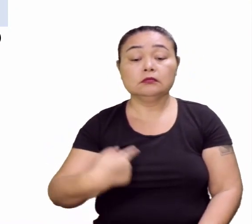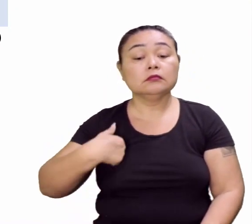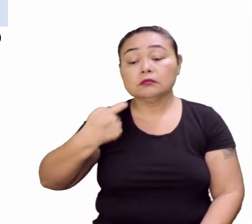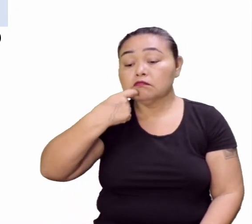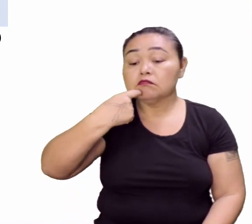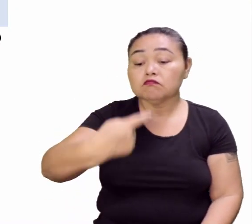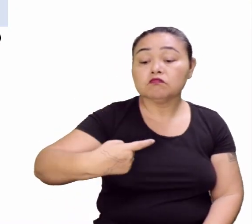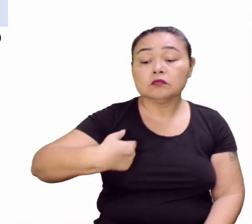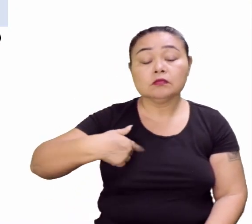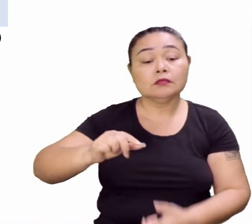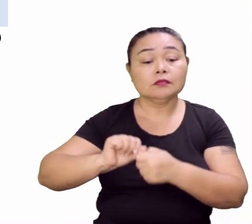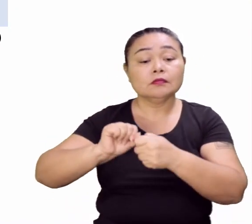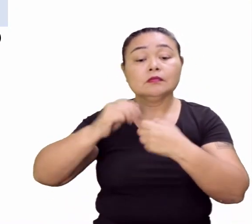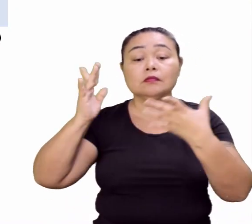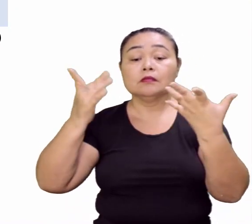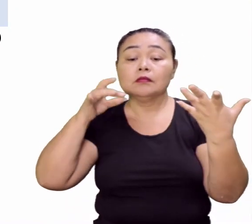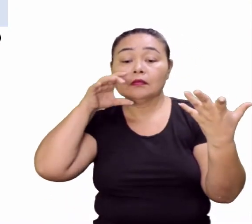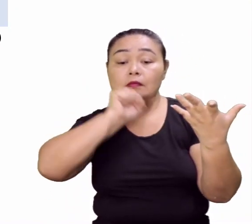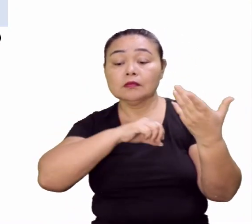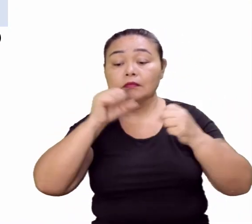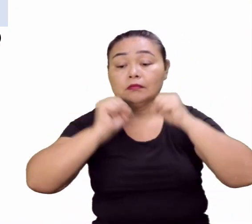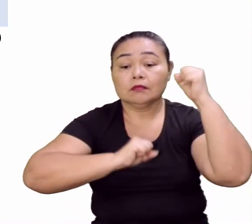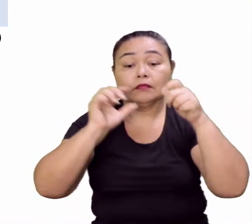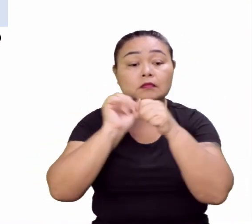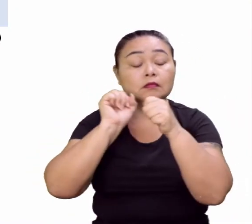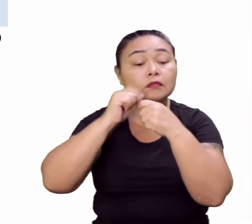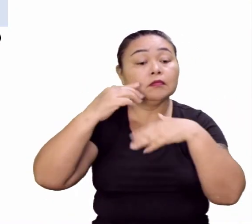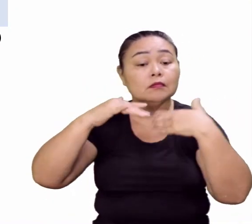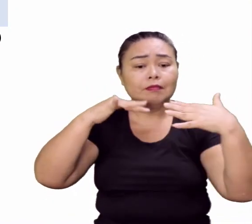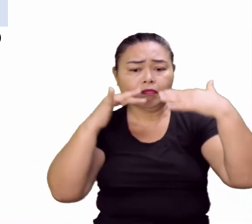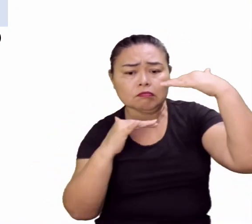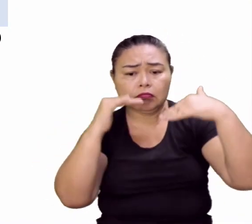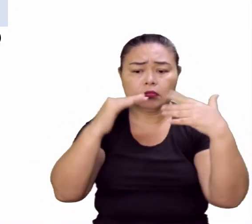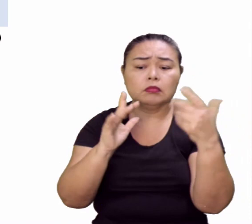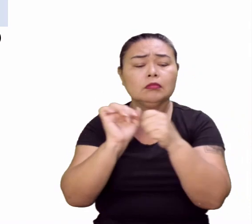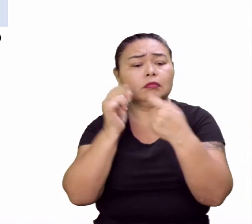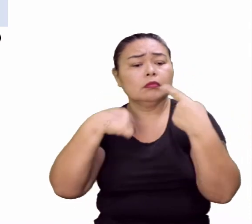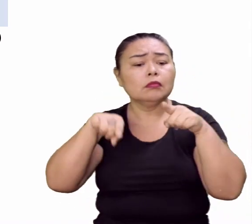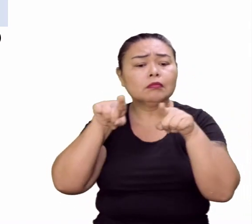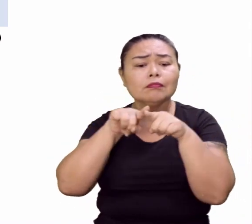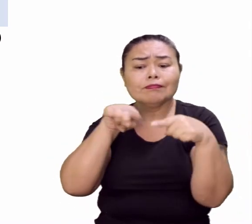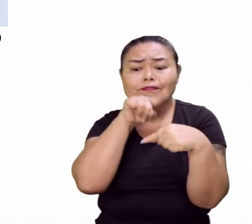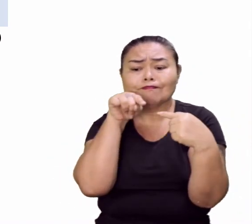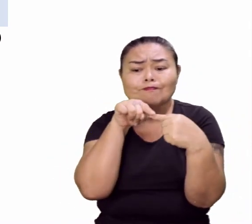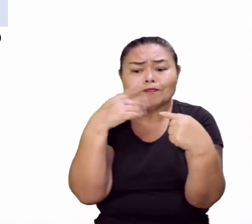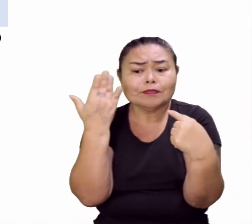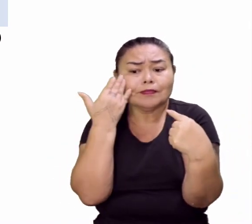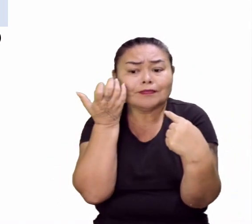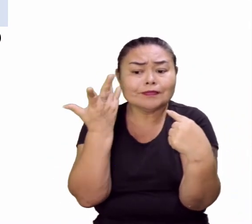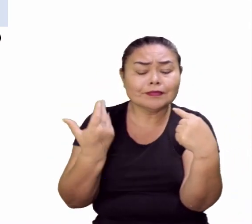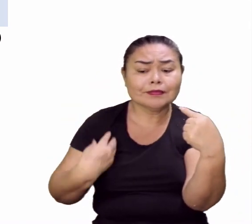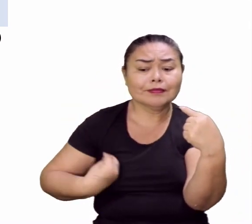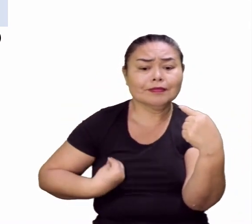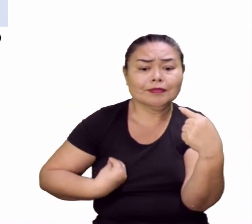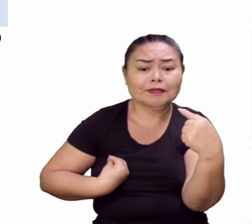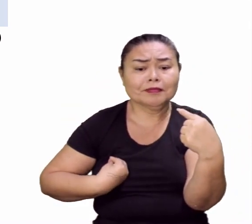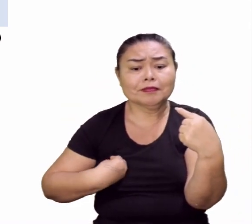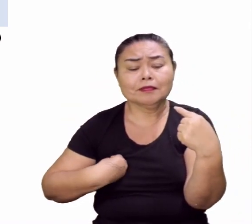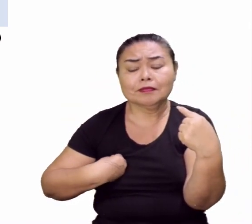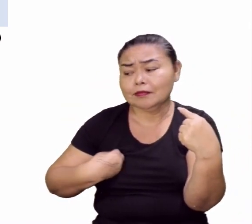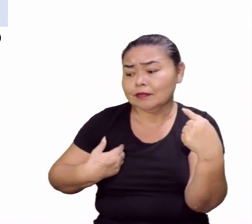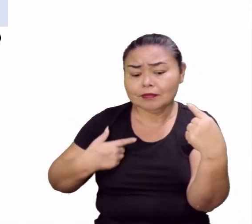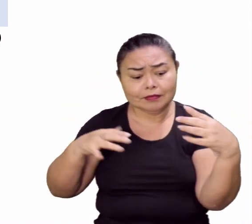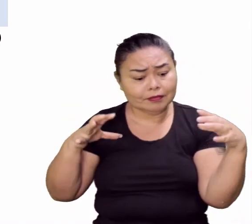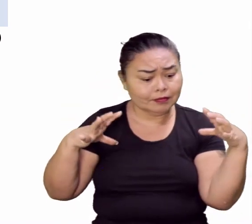recente e rápida industrialização gerou acentuado desequilíbrio das condições e da expectativa de vida entre a